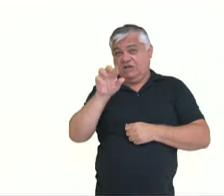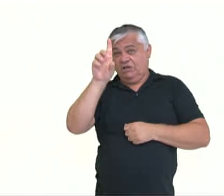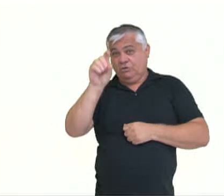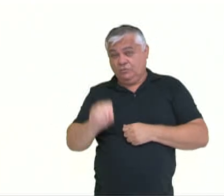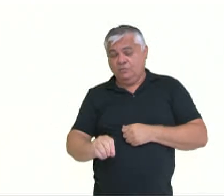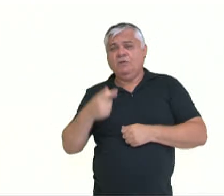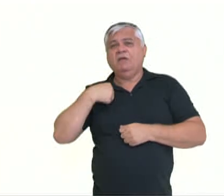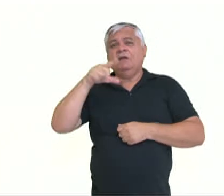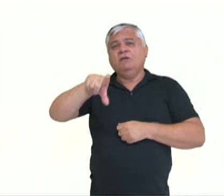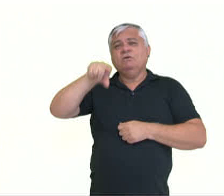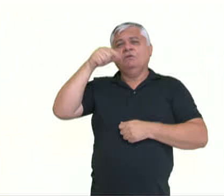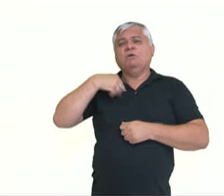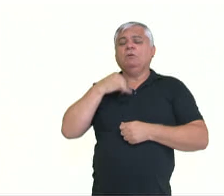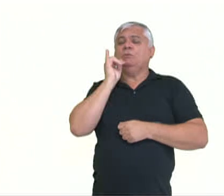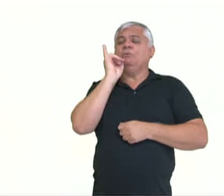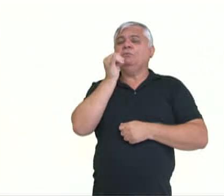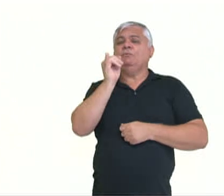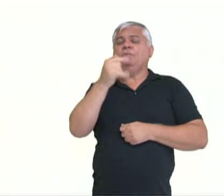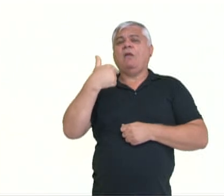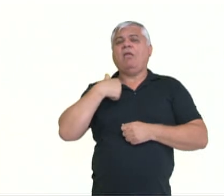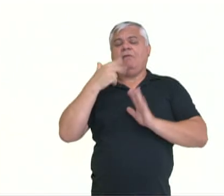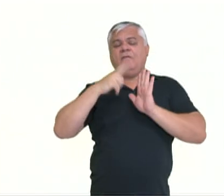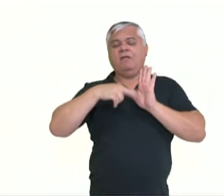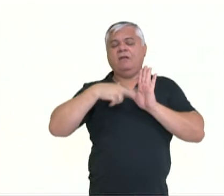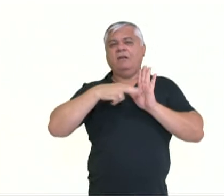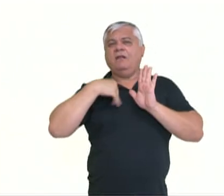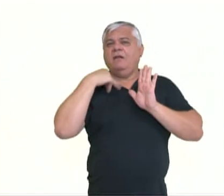fala diretamente com o leitor.